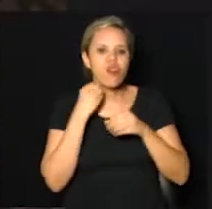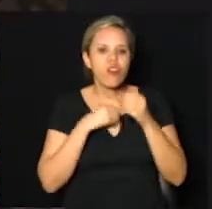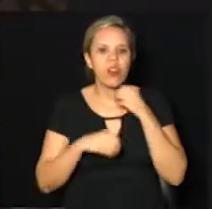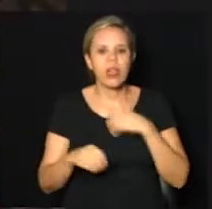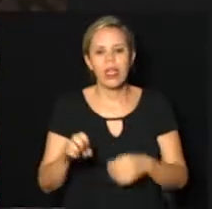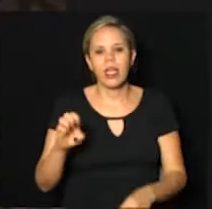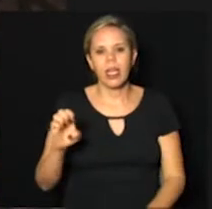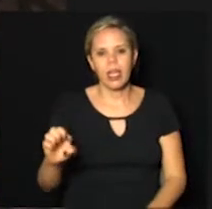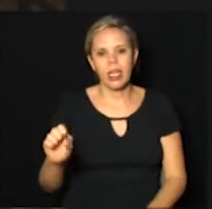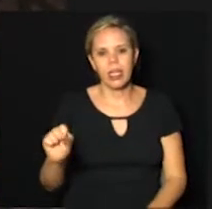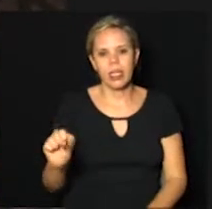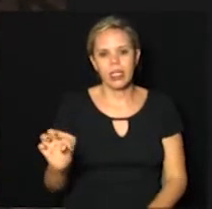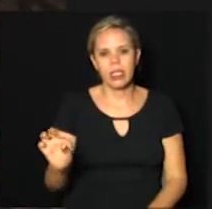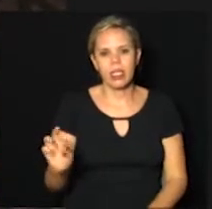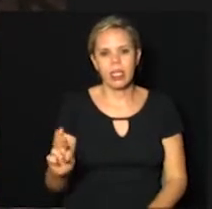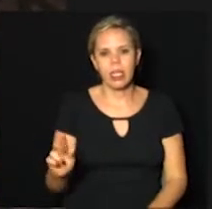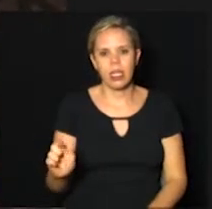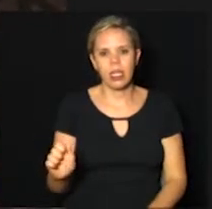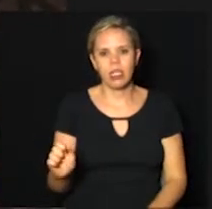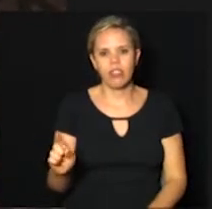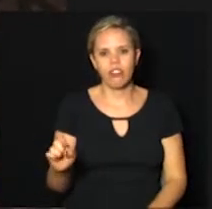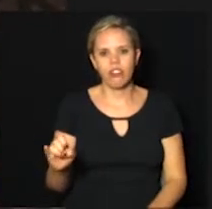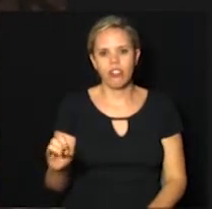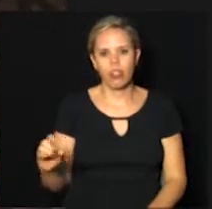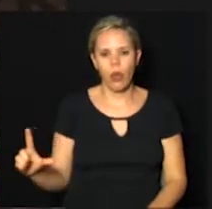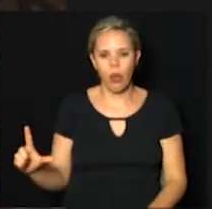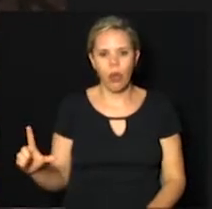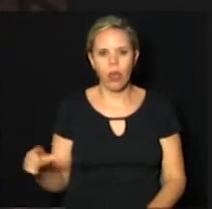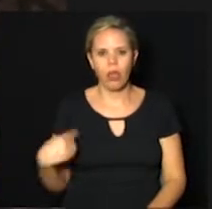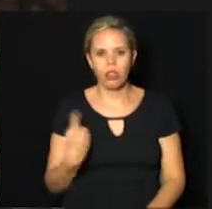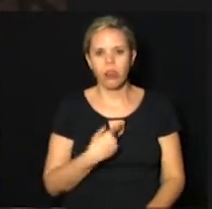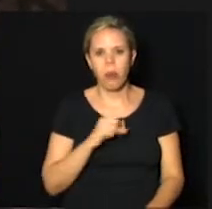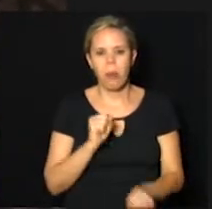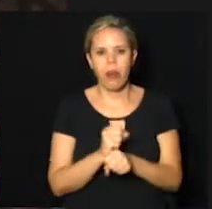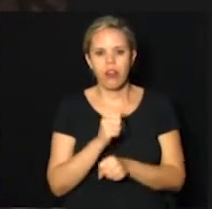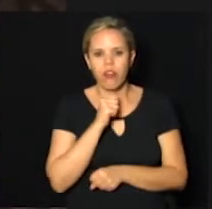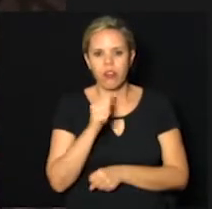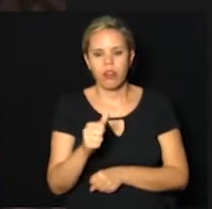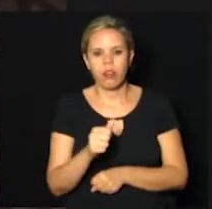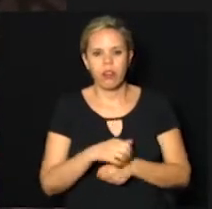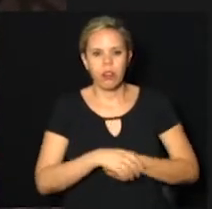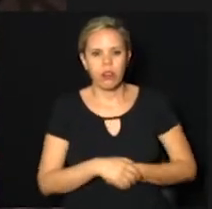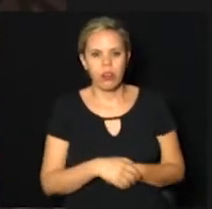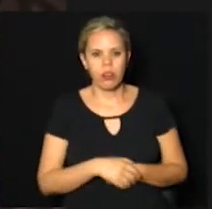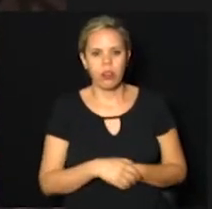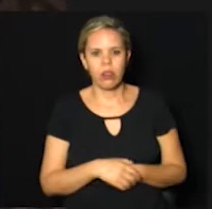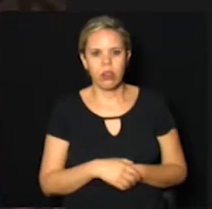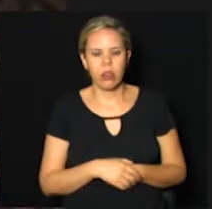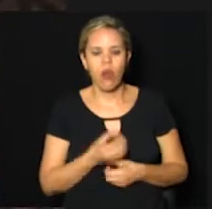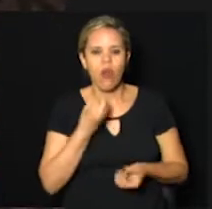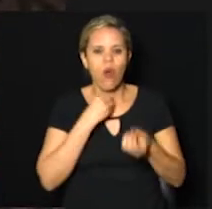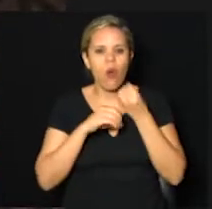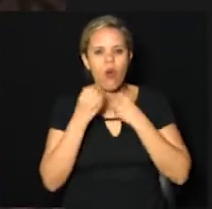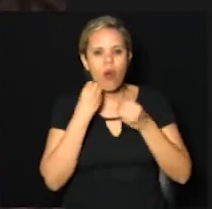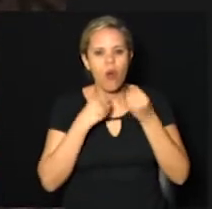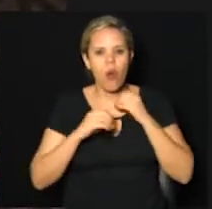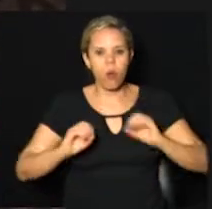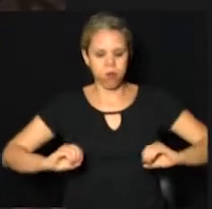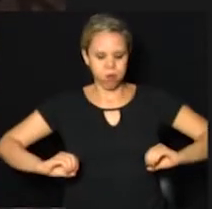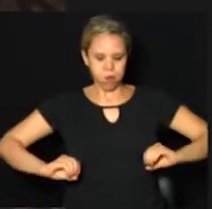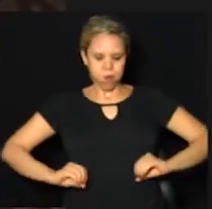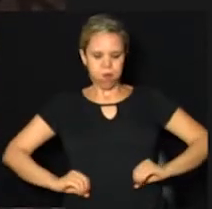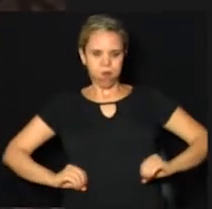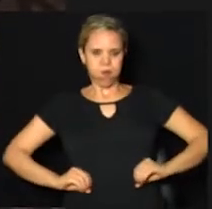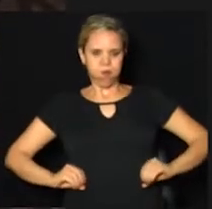estradiol, que é o hormônio da mulher. Então, já que a gente parou de menstruar, a gente parou com essa produção desse hormônio no nosso ovário. E